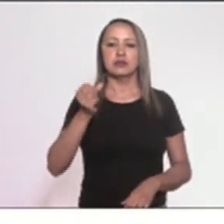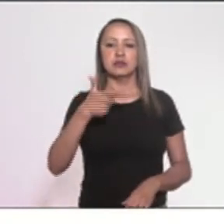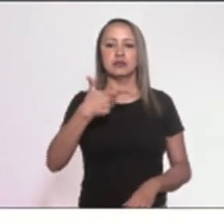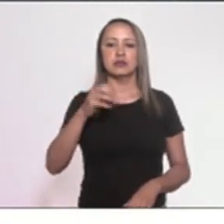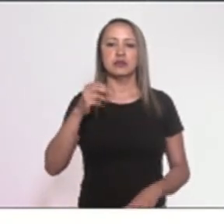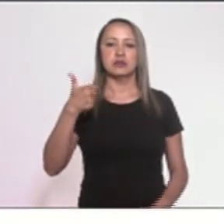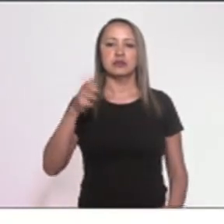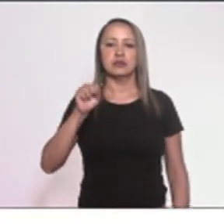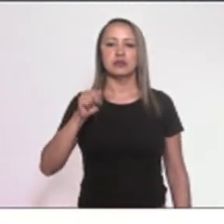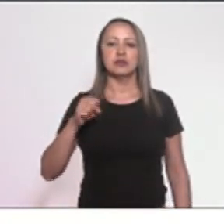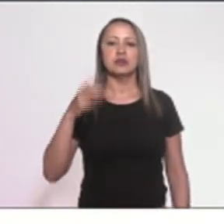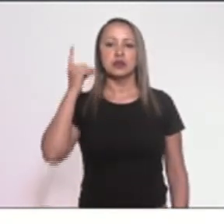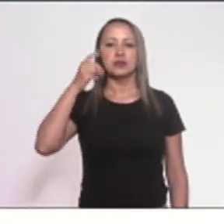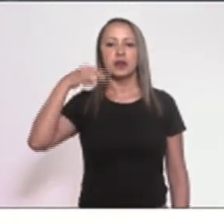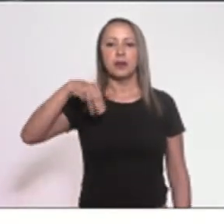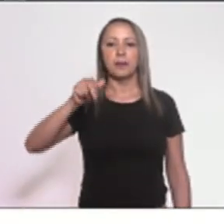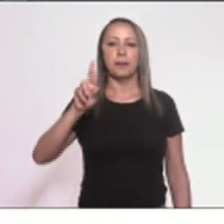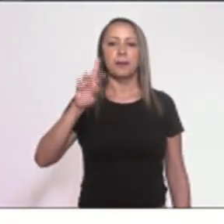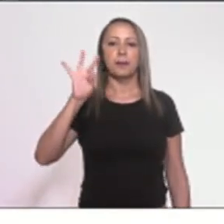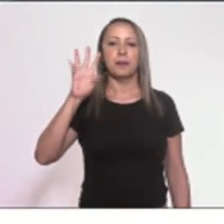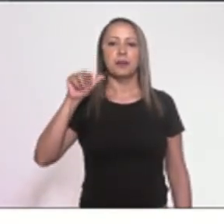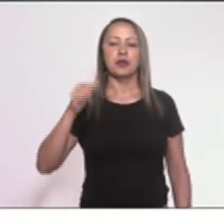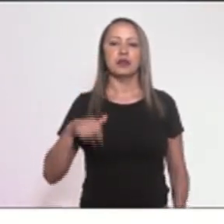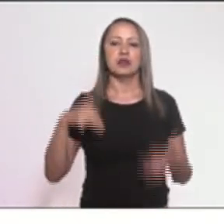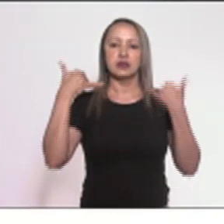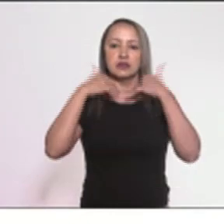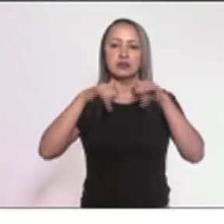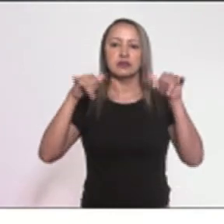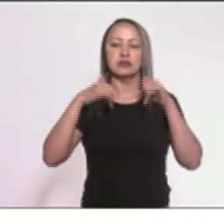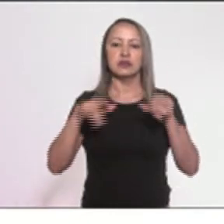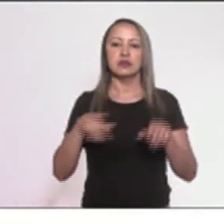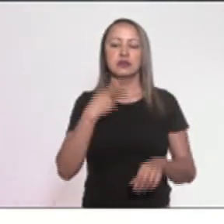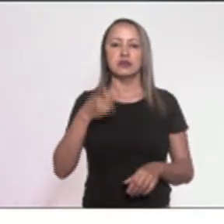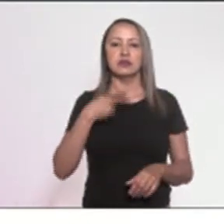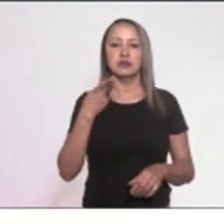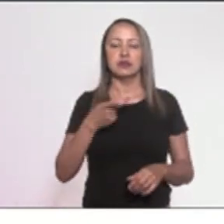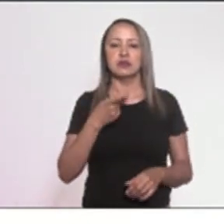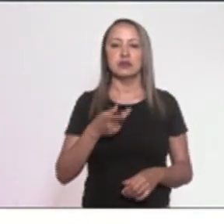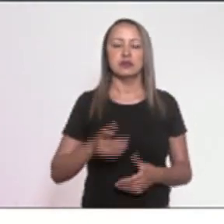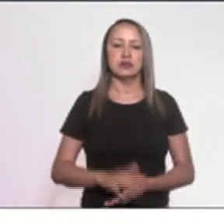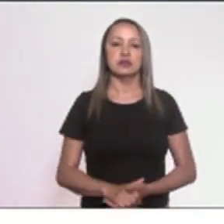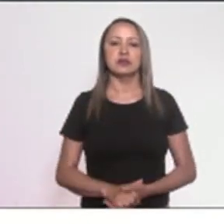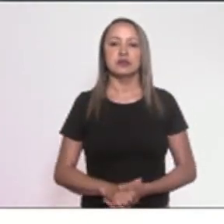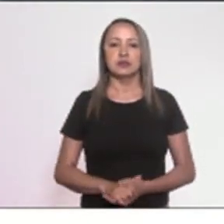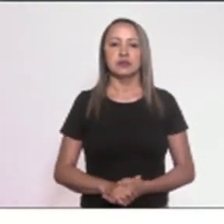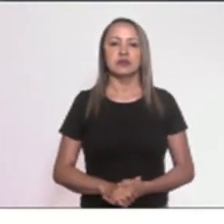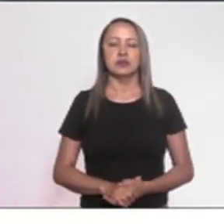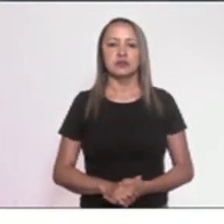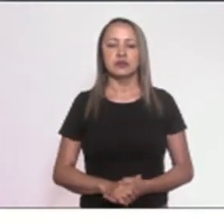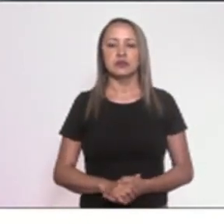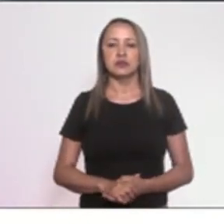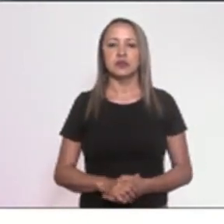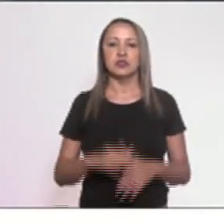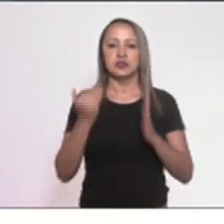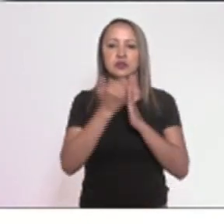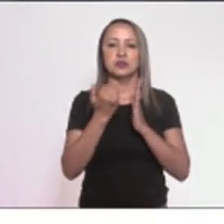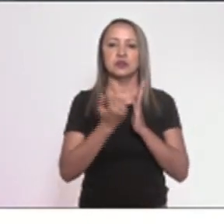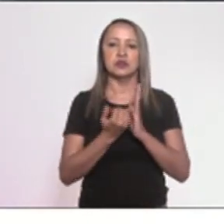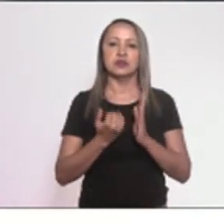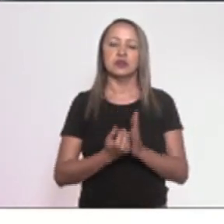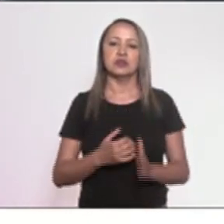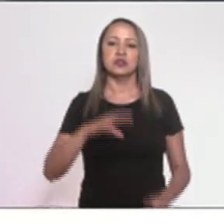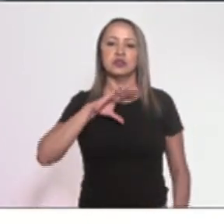4076-2018, de autoria do deputado Marta Rocha, dispõe sobre a divulgação do programa Portugal no Coração, de autoria da República Portuguesa,